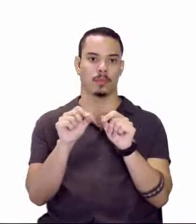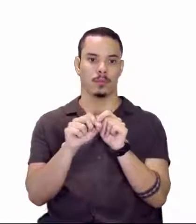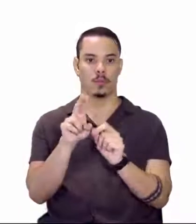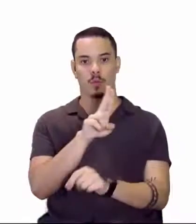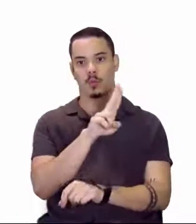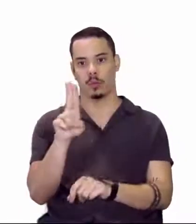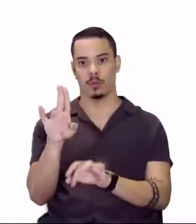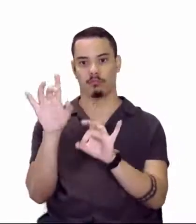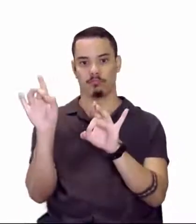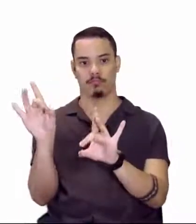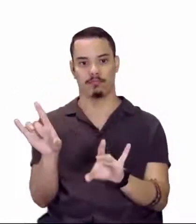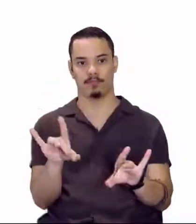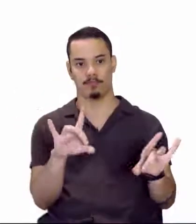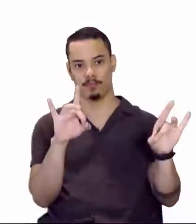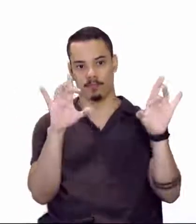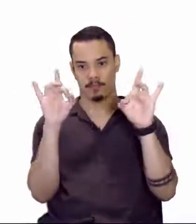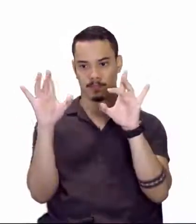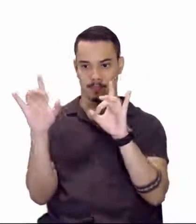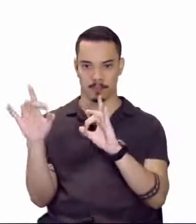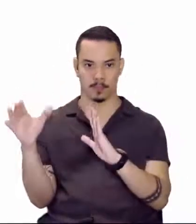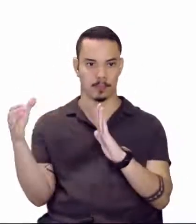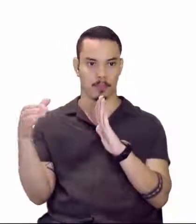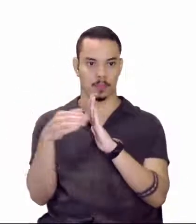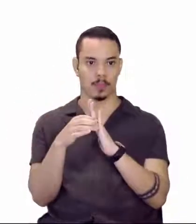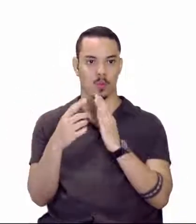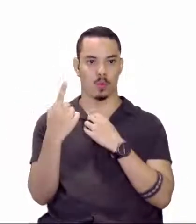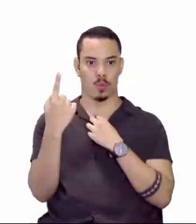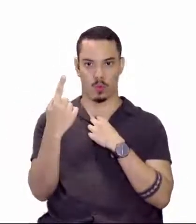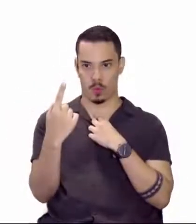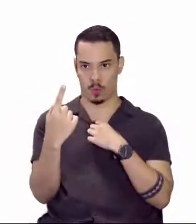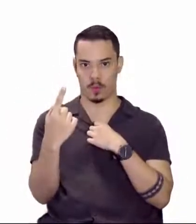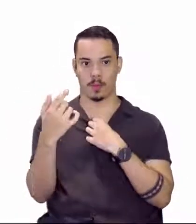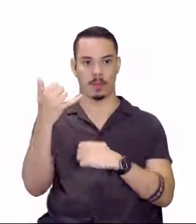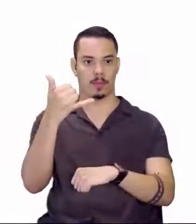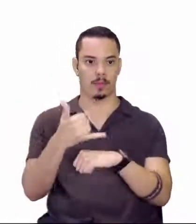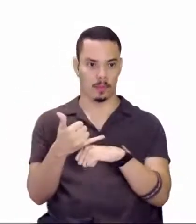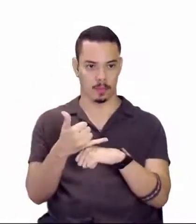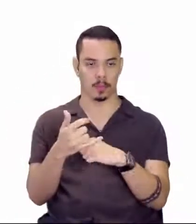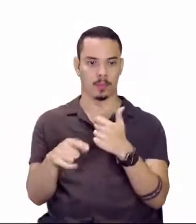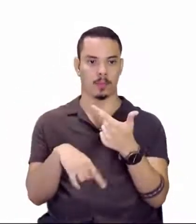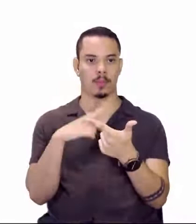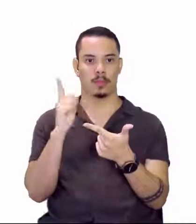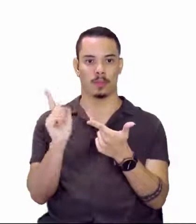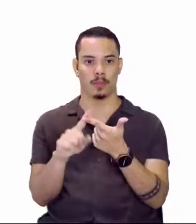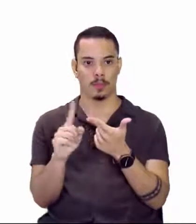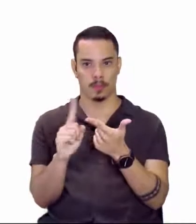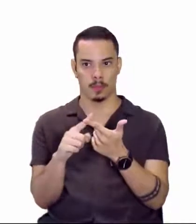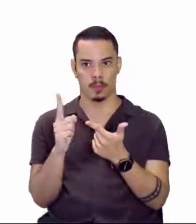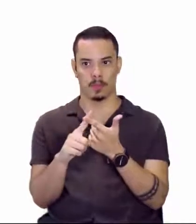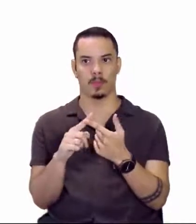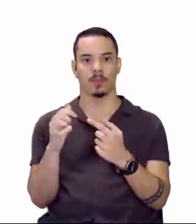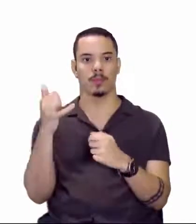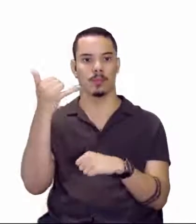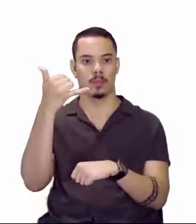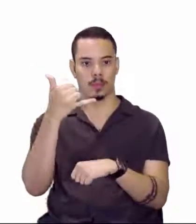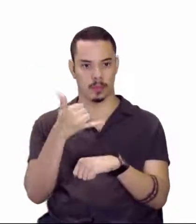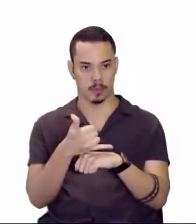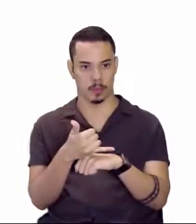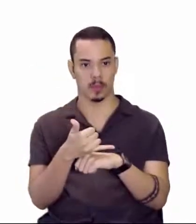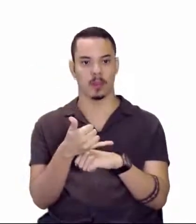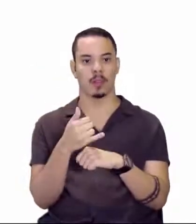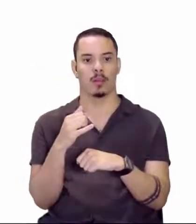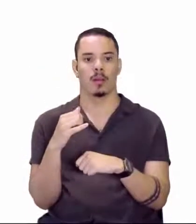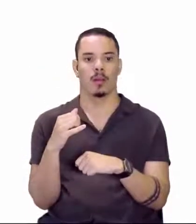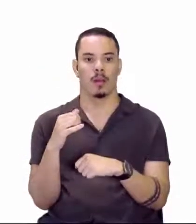especiais. Da família 1, metais alcalinos. Da 2, metais alcalinos